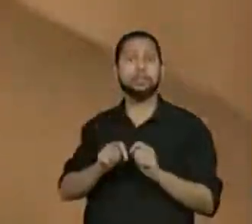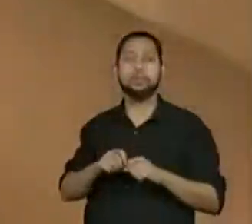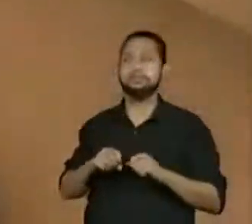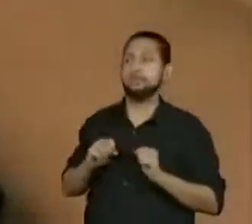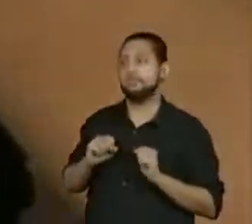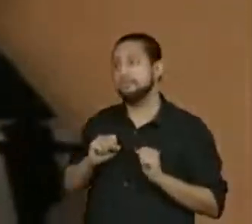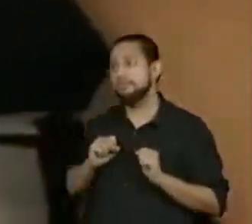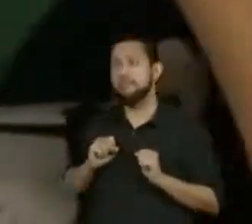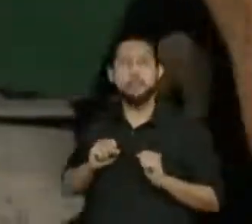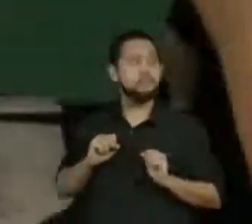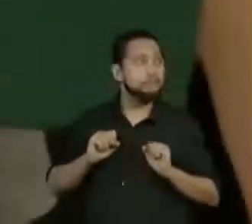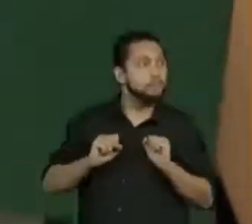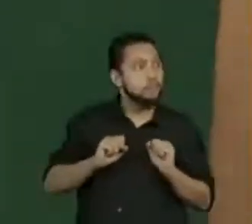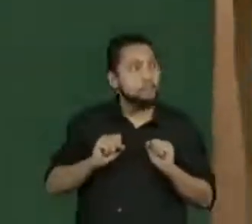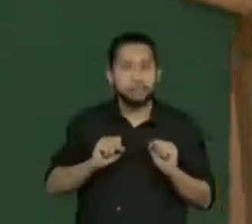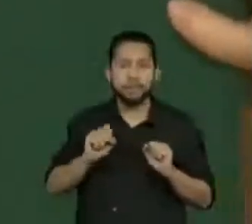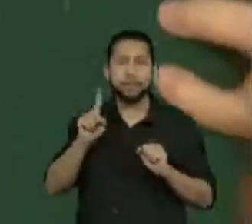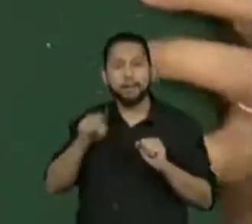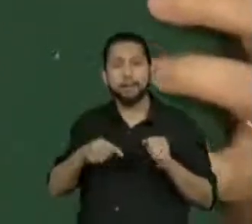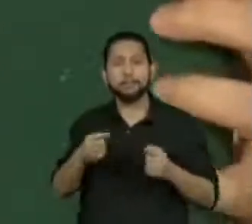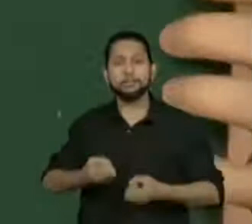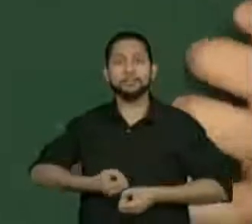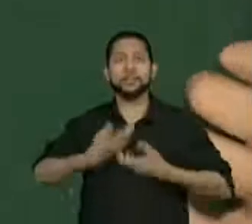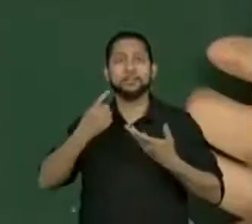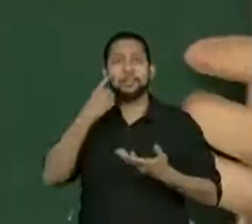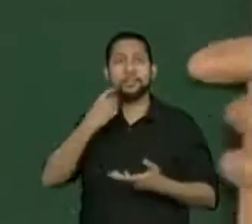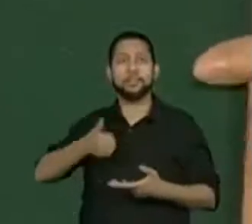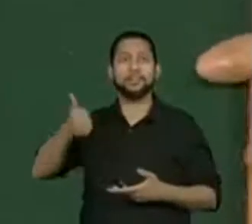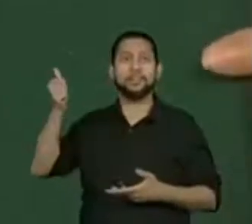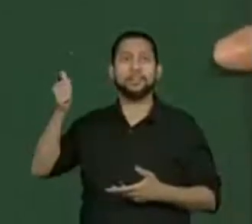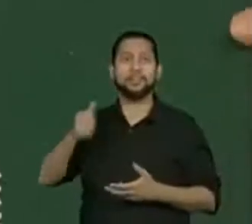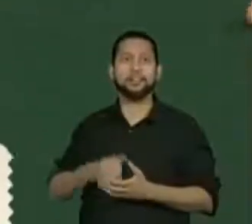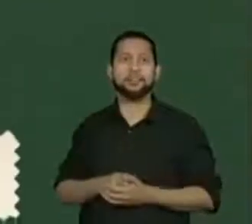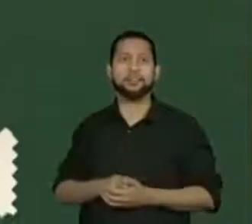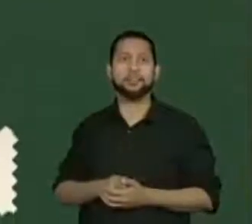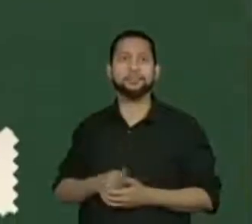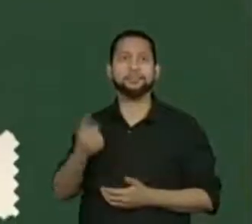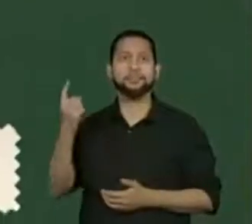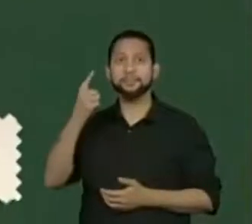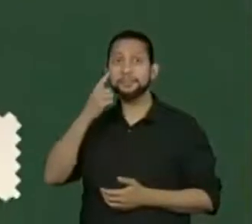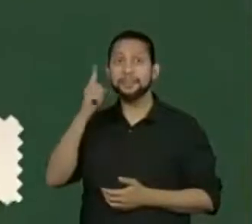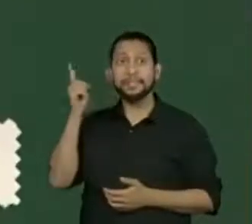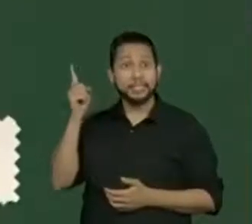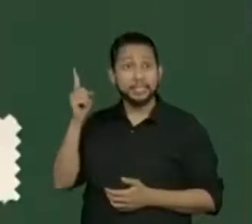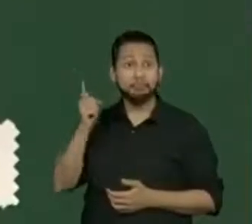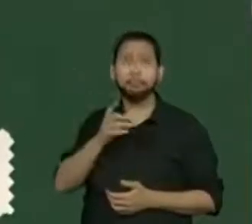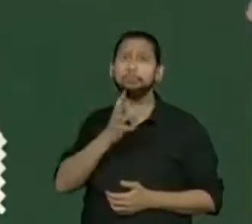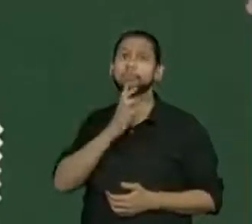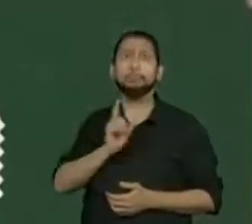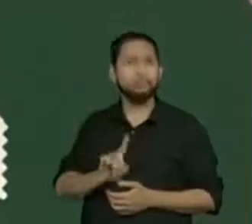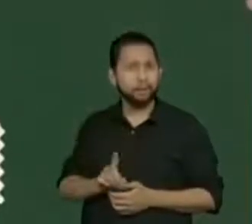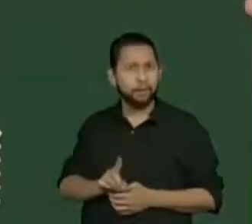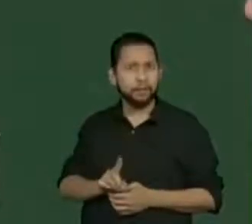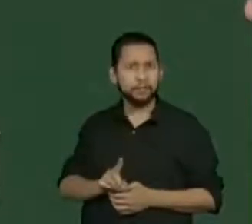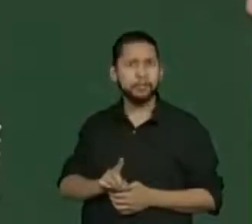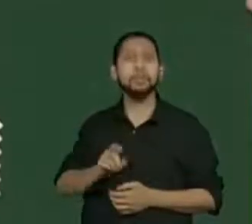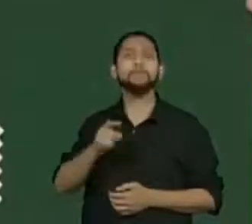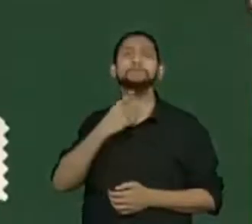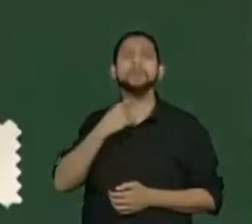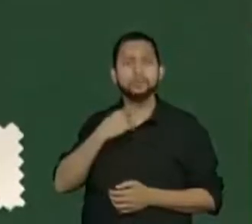que é o poema que vocês têm aqui ó se alguém não conhece quiser